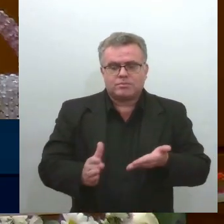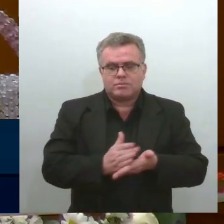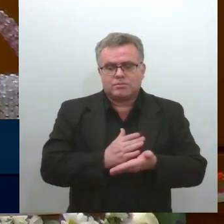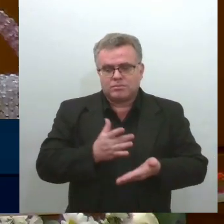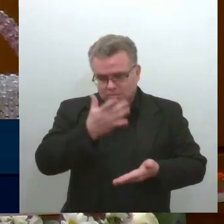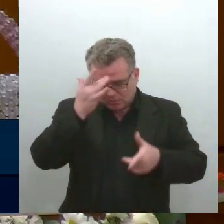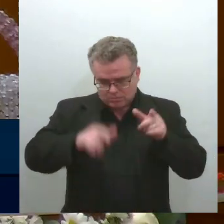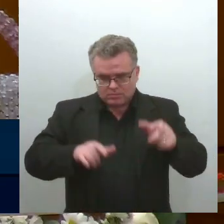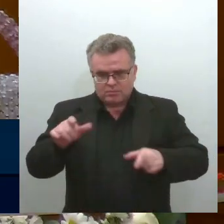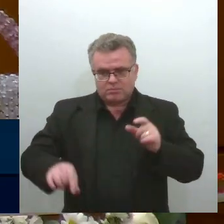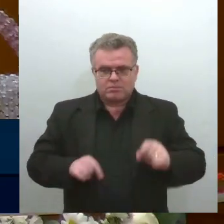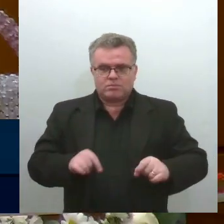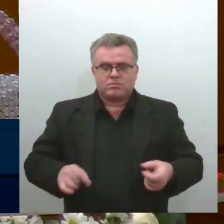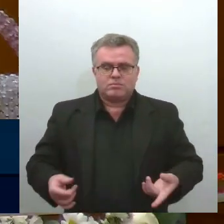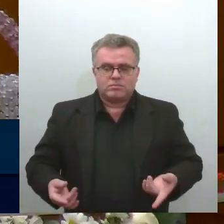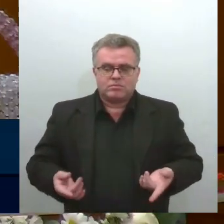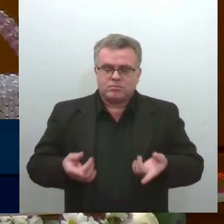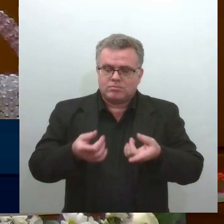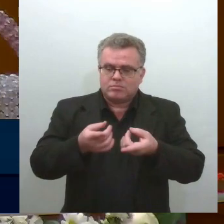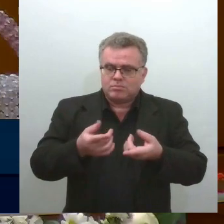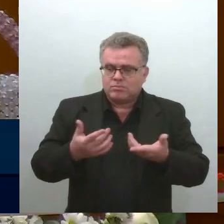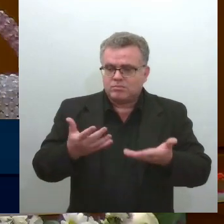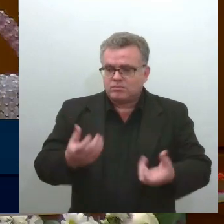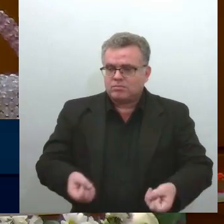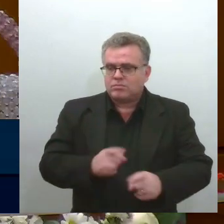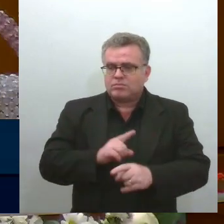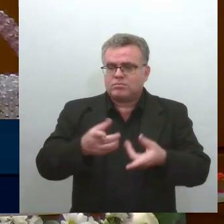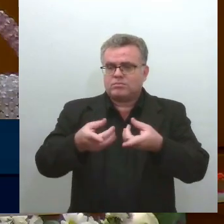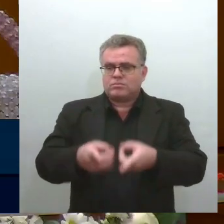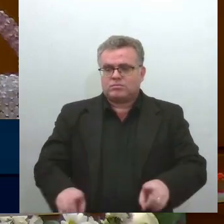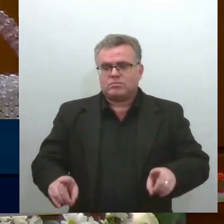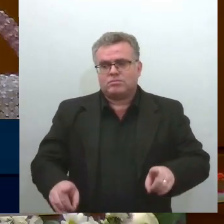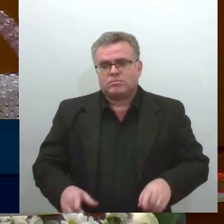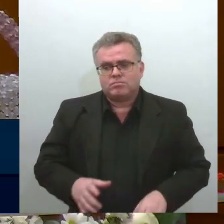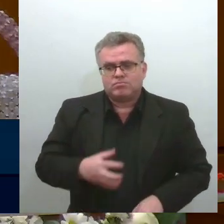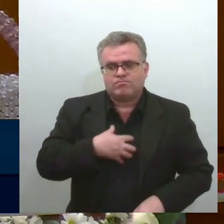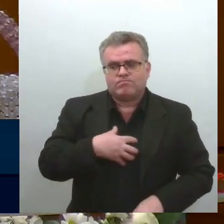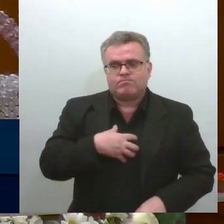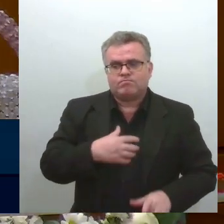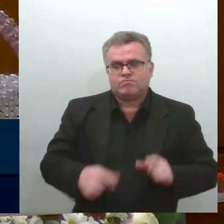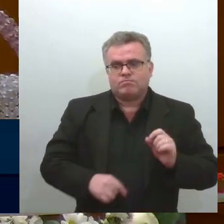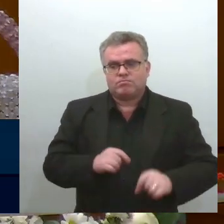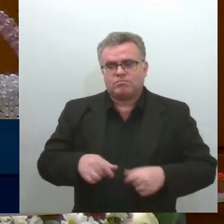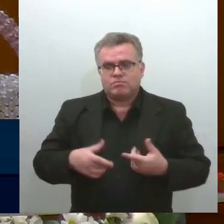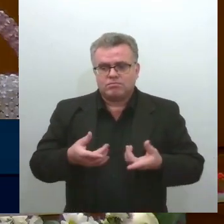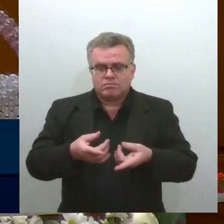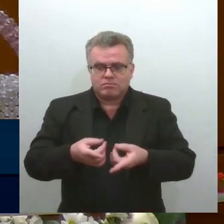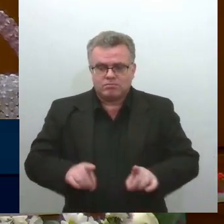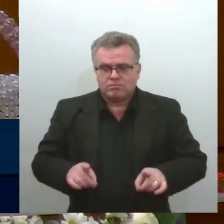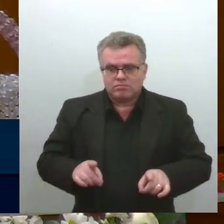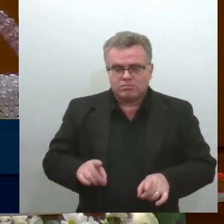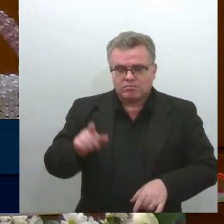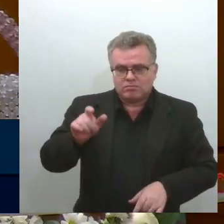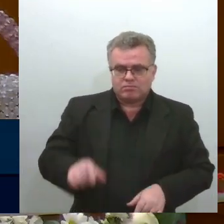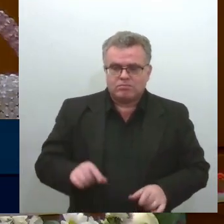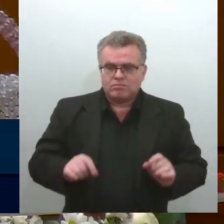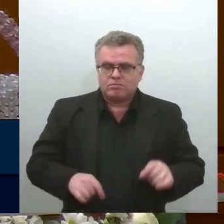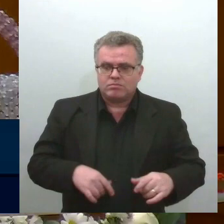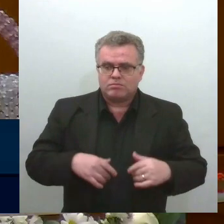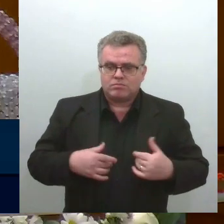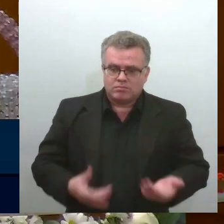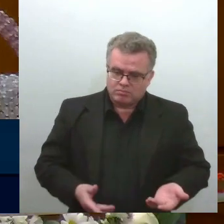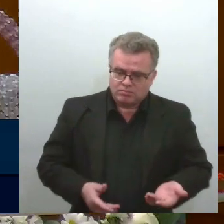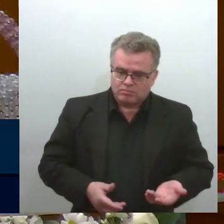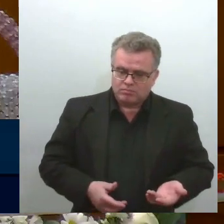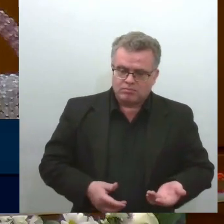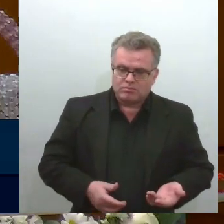forma, vendo o divórcio. A mulher divorciada naquela época, né, era vista, né, de uma forma totalmente diferente